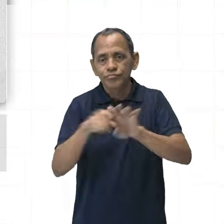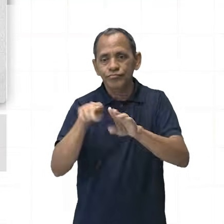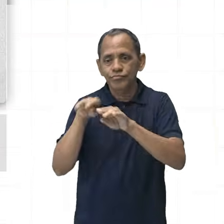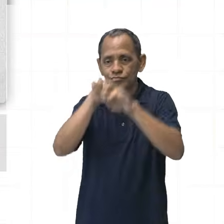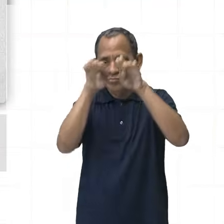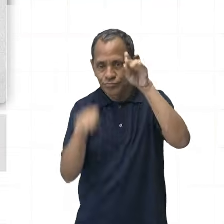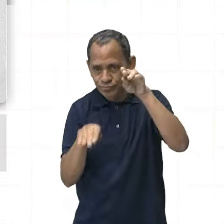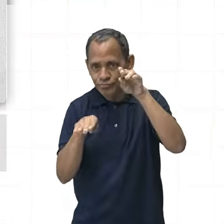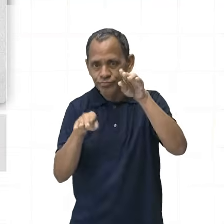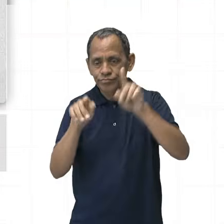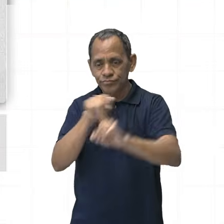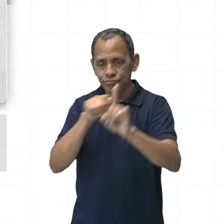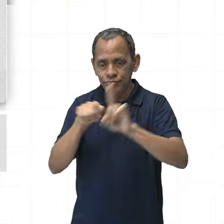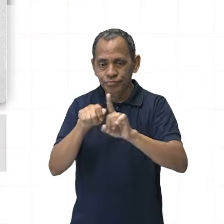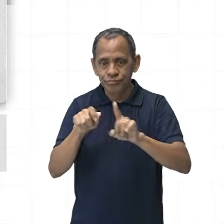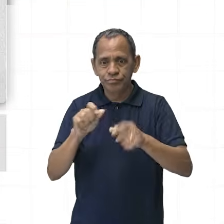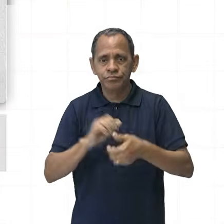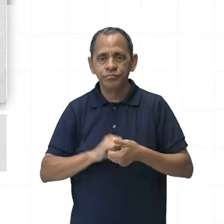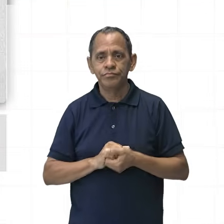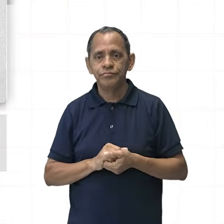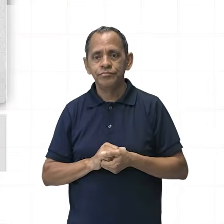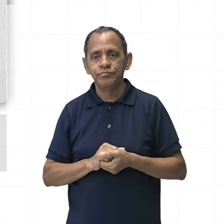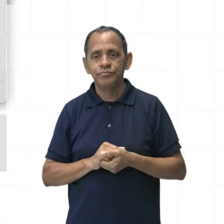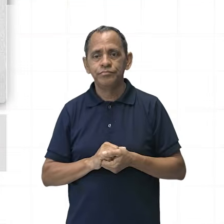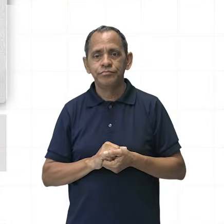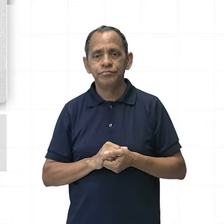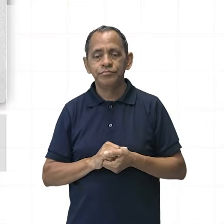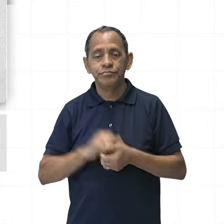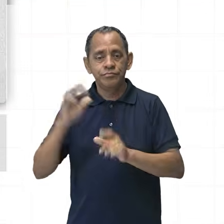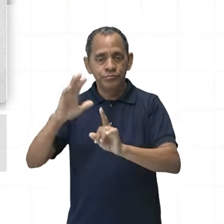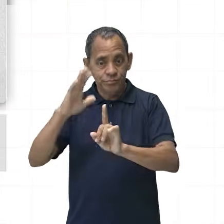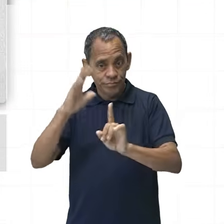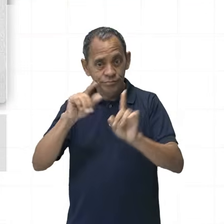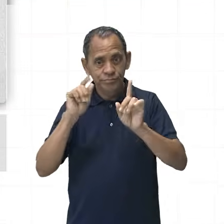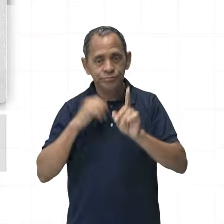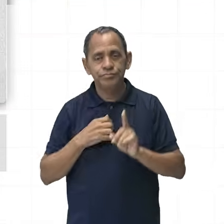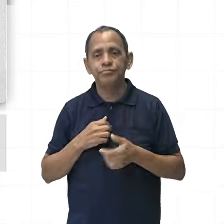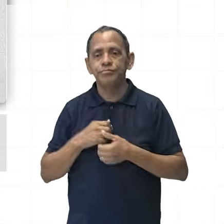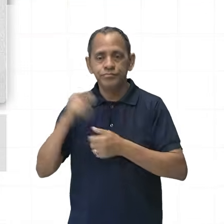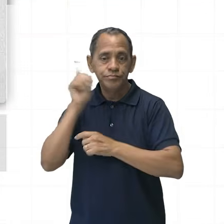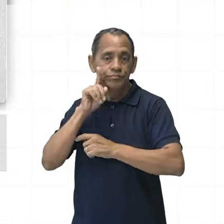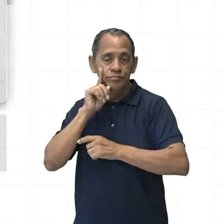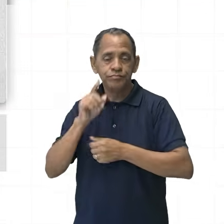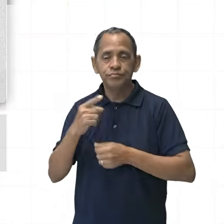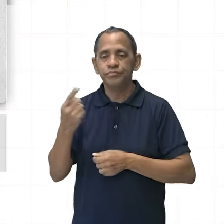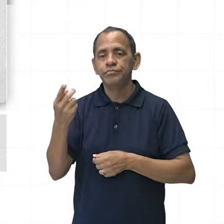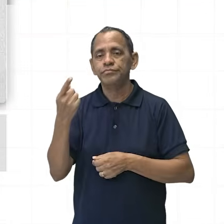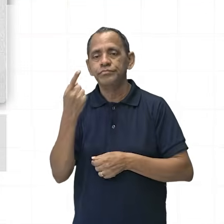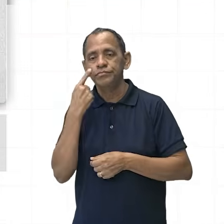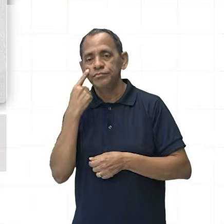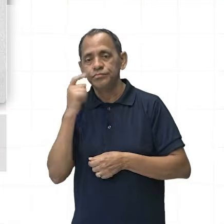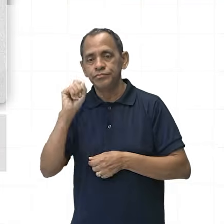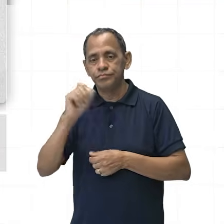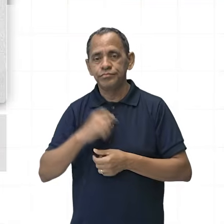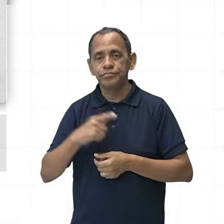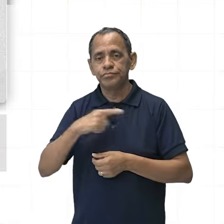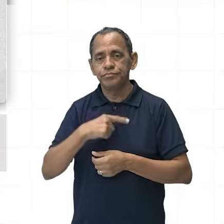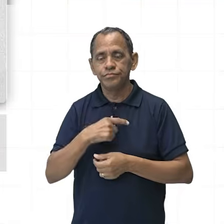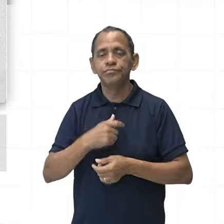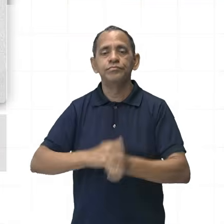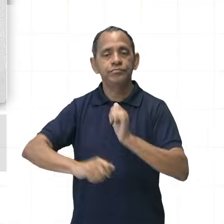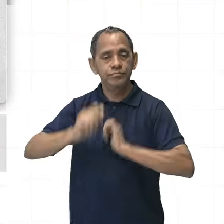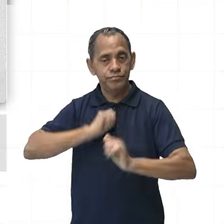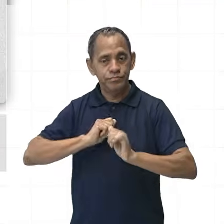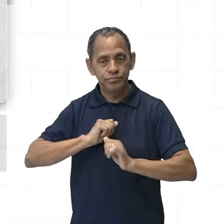é marcado por uma desigualdade social. Olha só, influência dos Estados Unidos, vamos observar